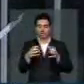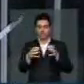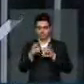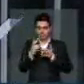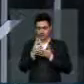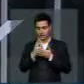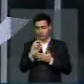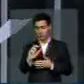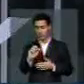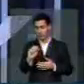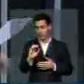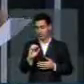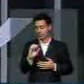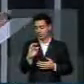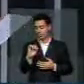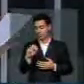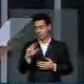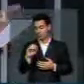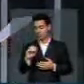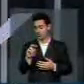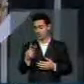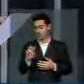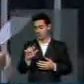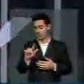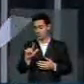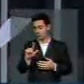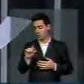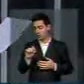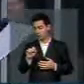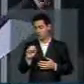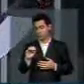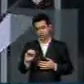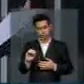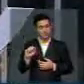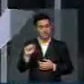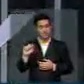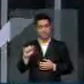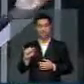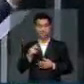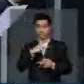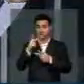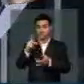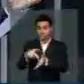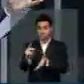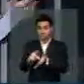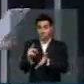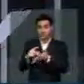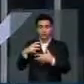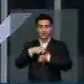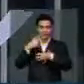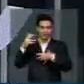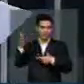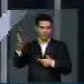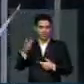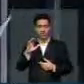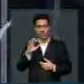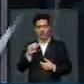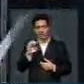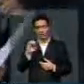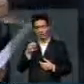Caetano Veloso a desfez certo dia ao dizer esbanjando sinceridade o estilo de Caetano eu